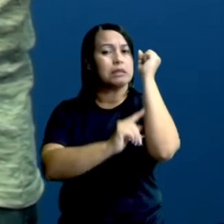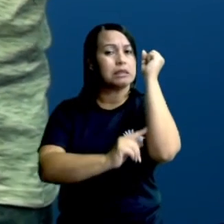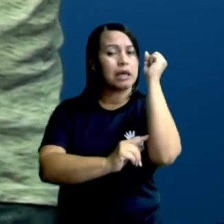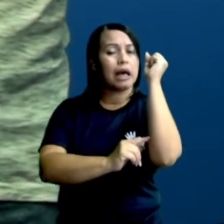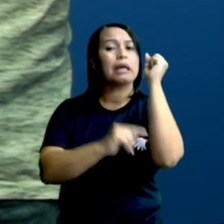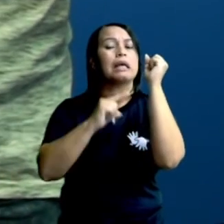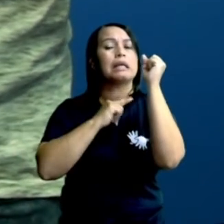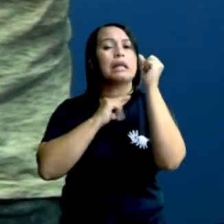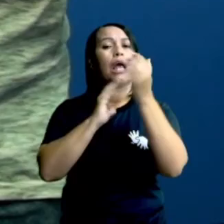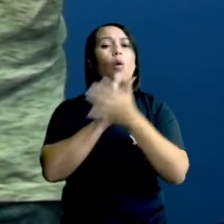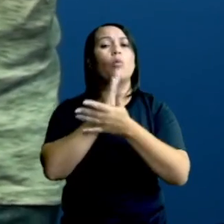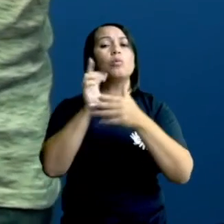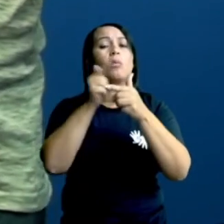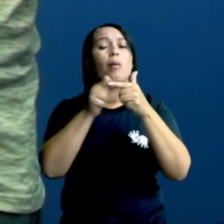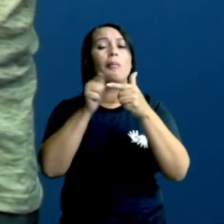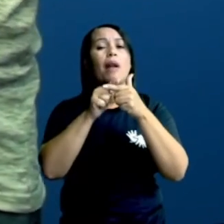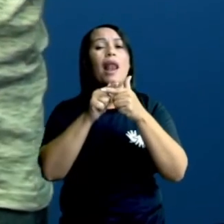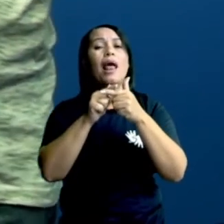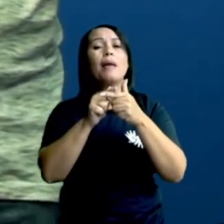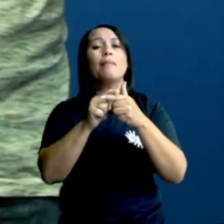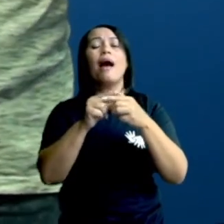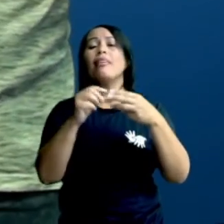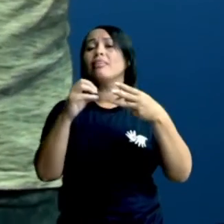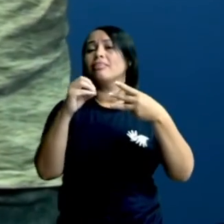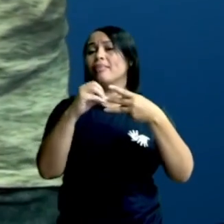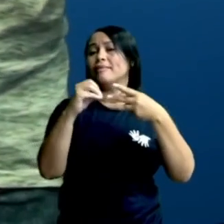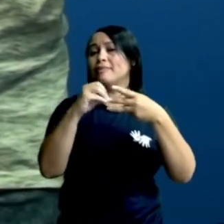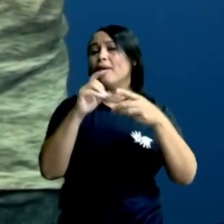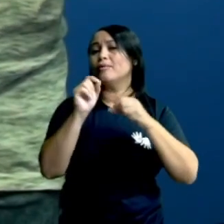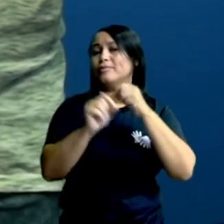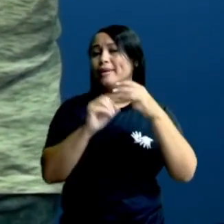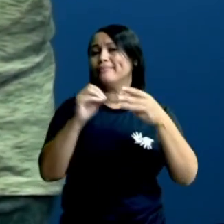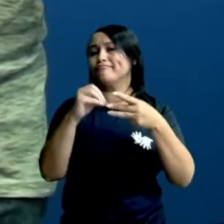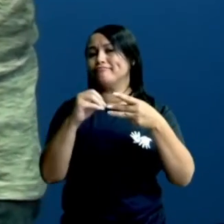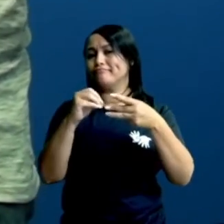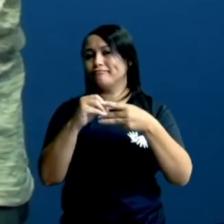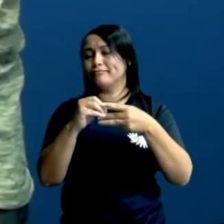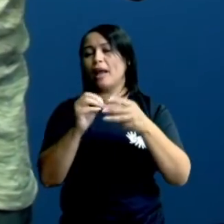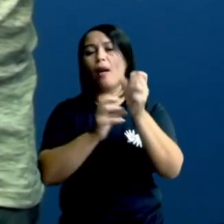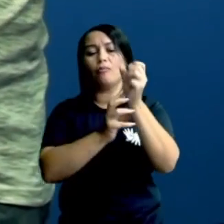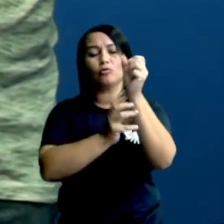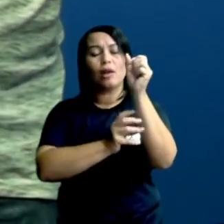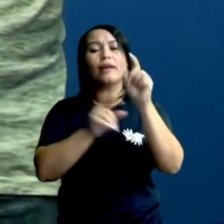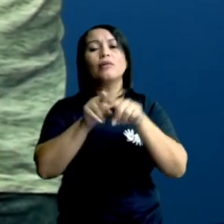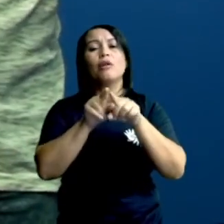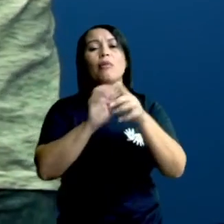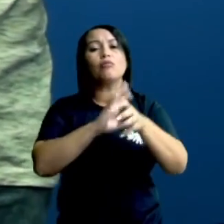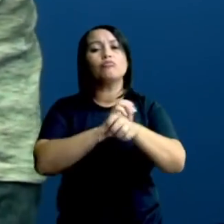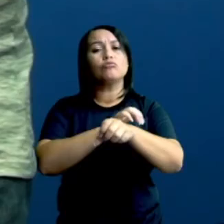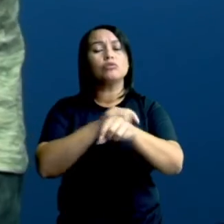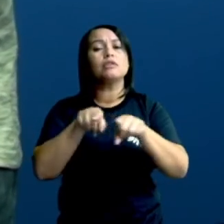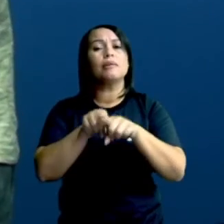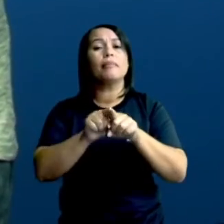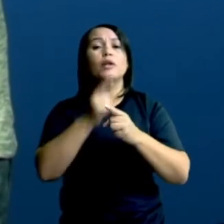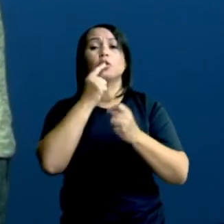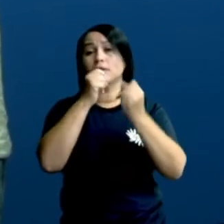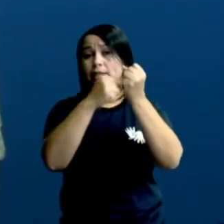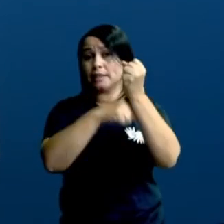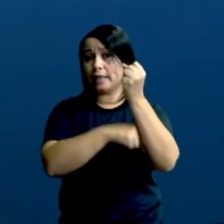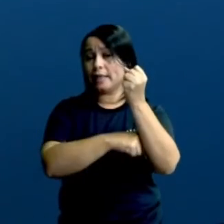prejudicam as células musculares, também as células sanguíneas, e causam diversas inflamações no nosso corpo. Ela